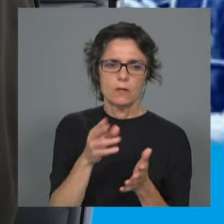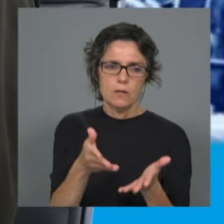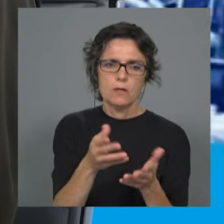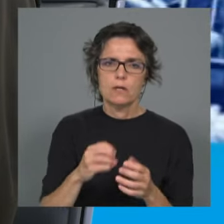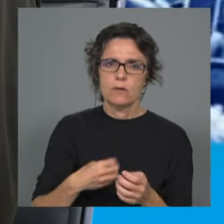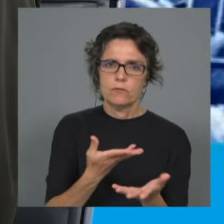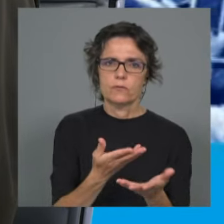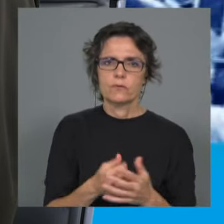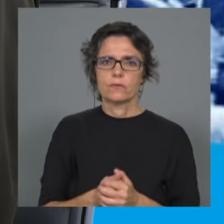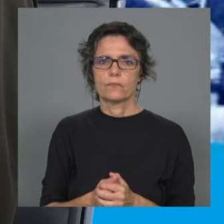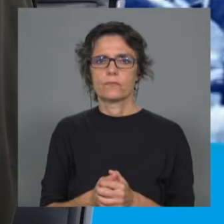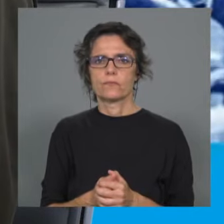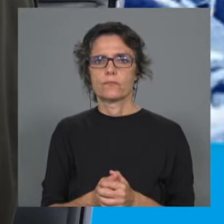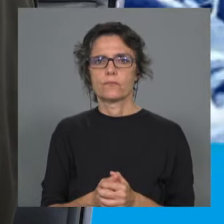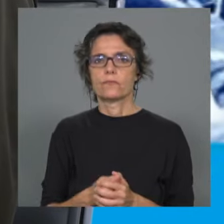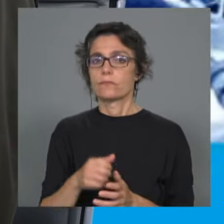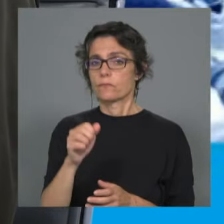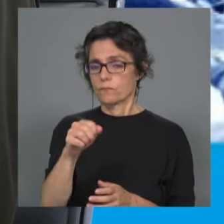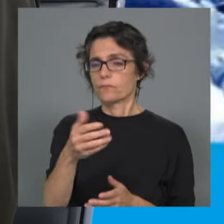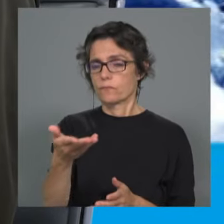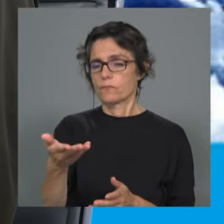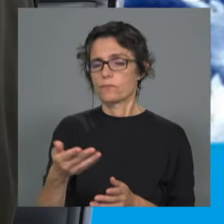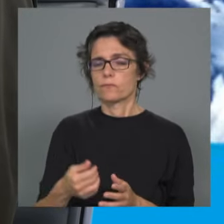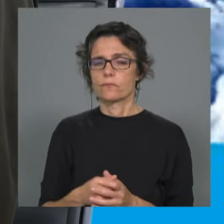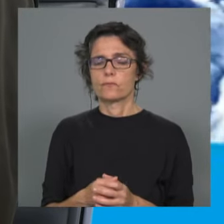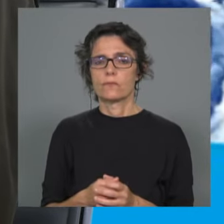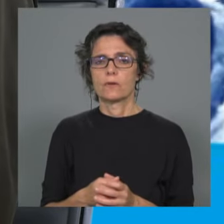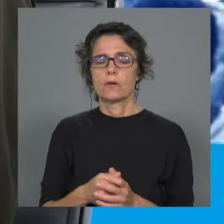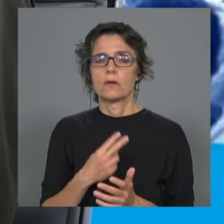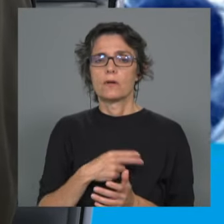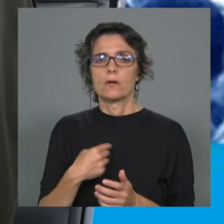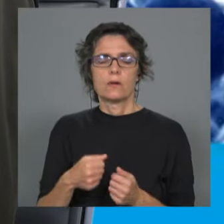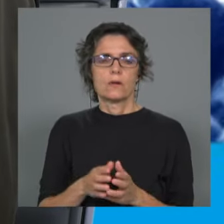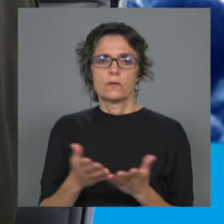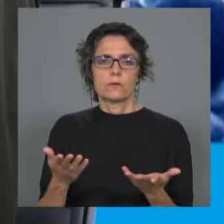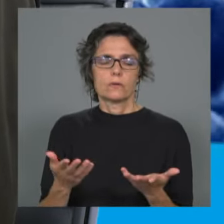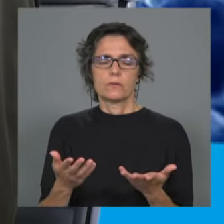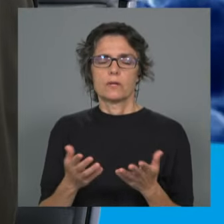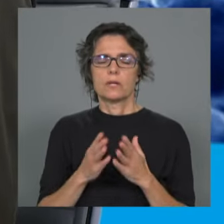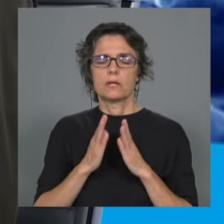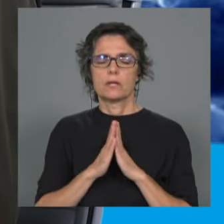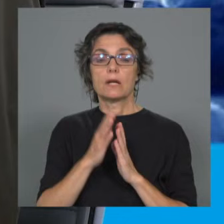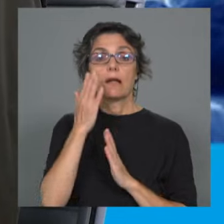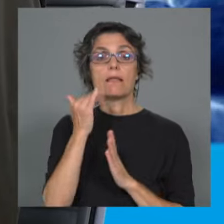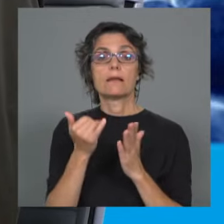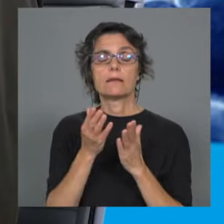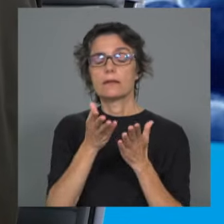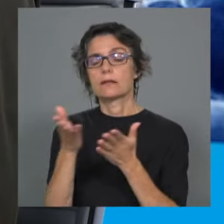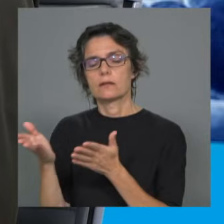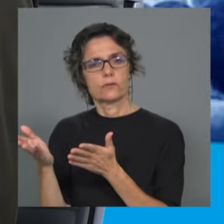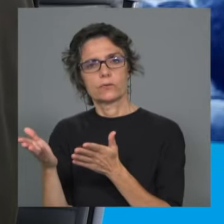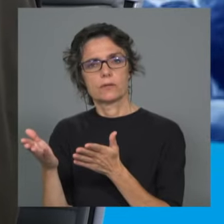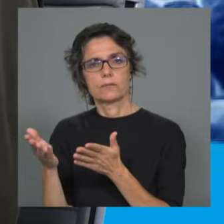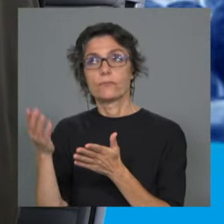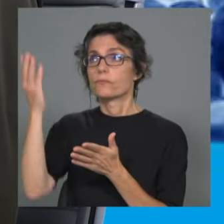realmente a vocação de todo cristão é a vocação à santidade. E o Senhor chama-nos a